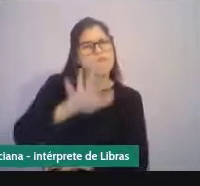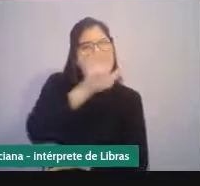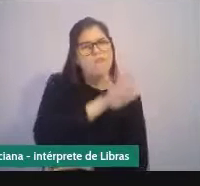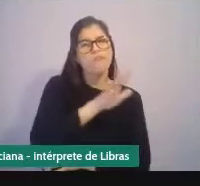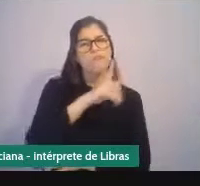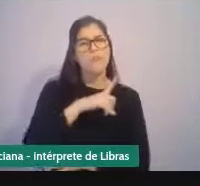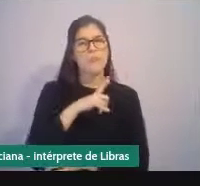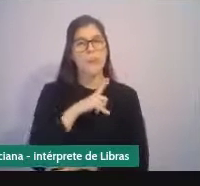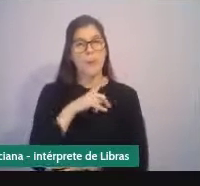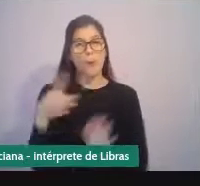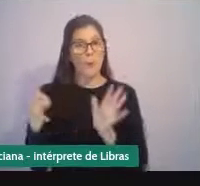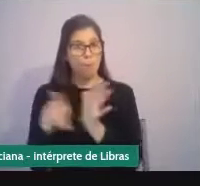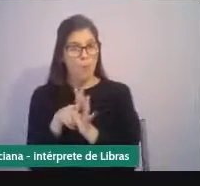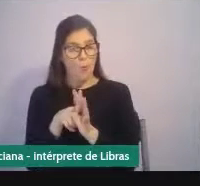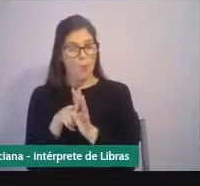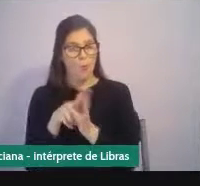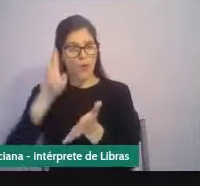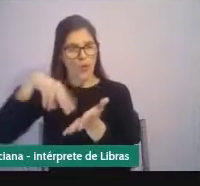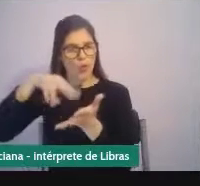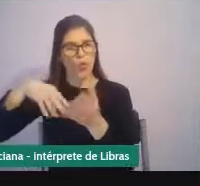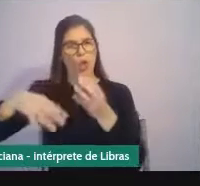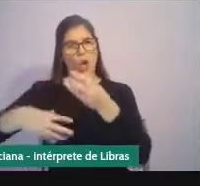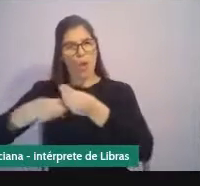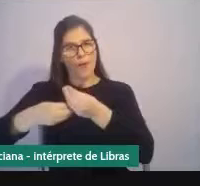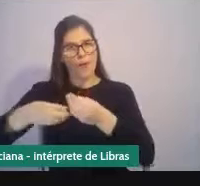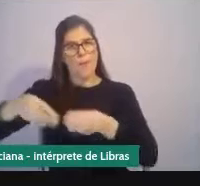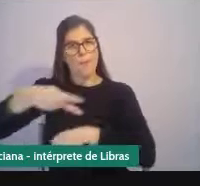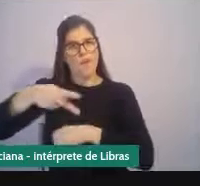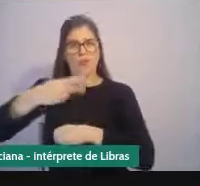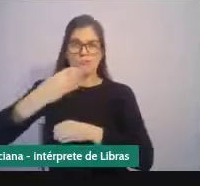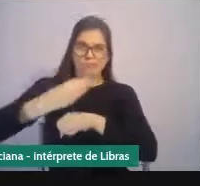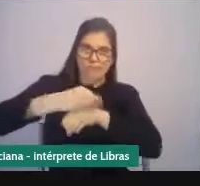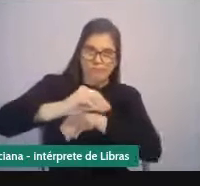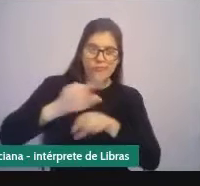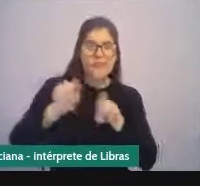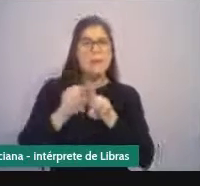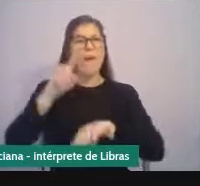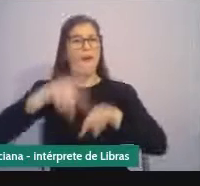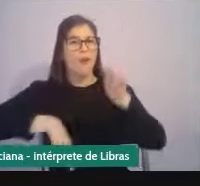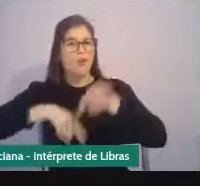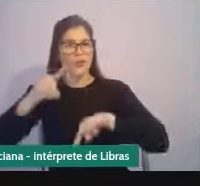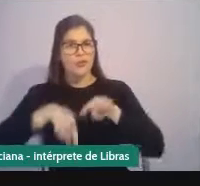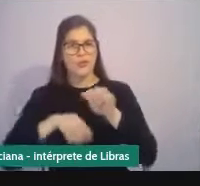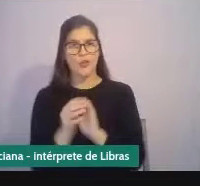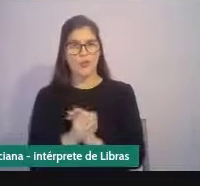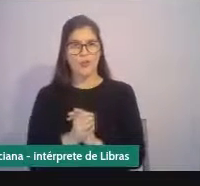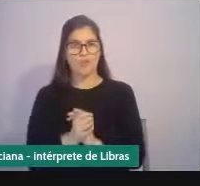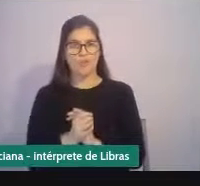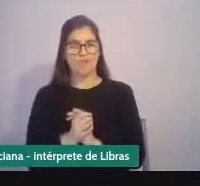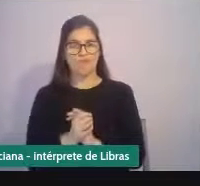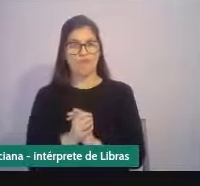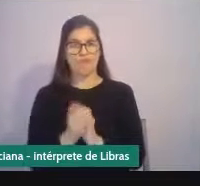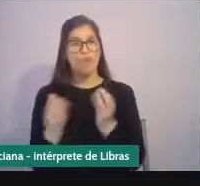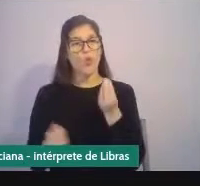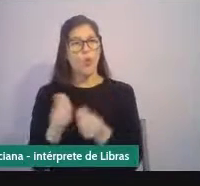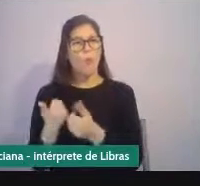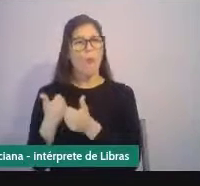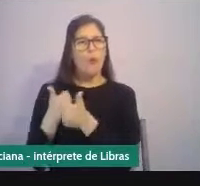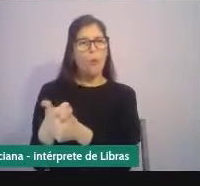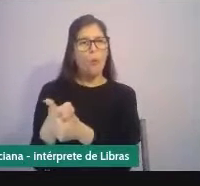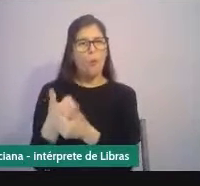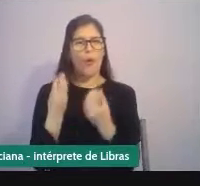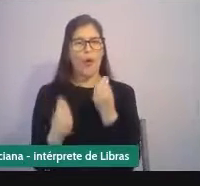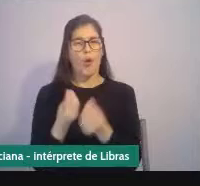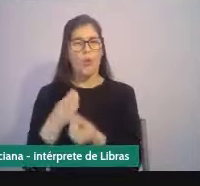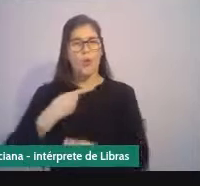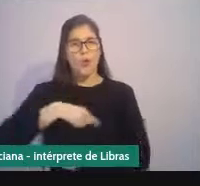pelo professor, as atividades. Nessa etapa agora de acompanhamento, a gente está verificando